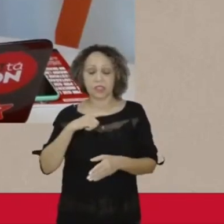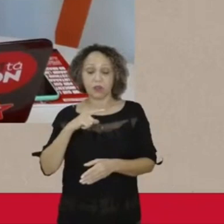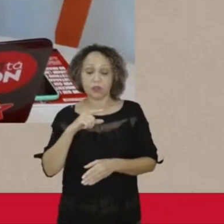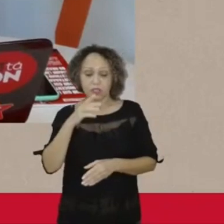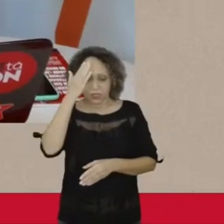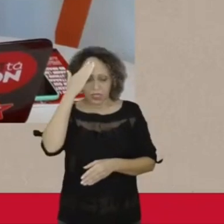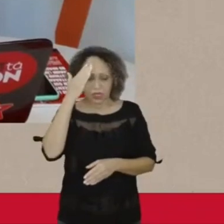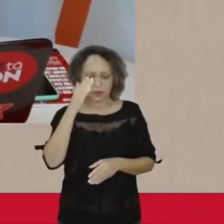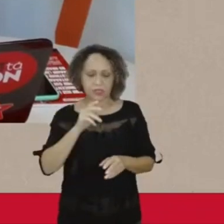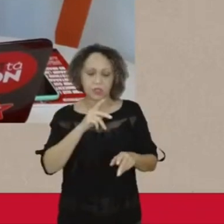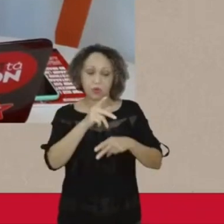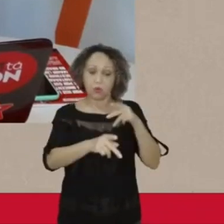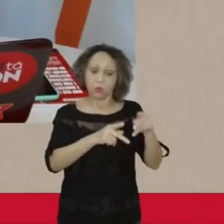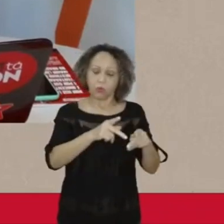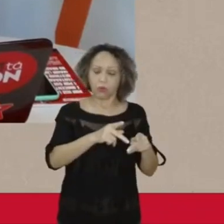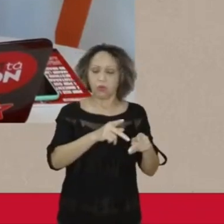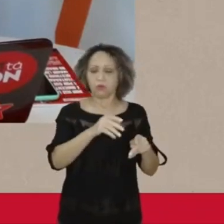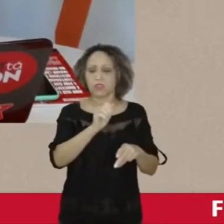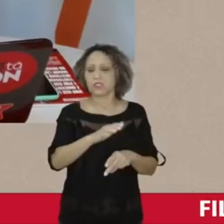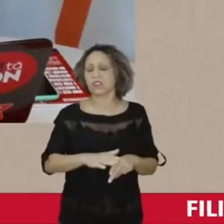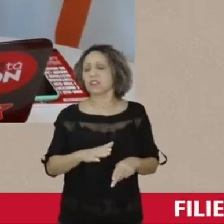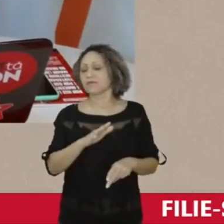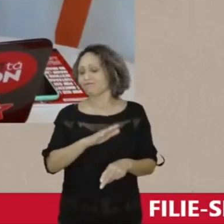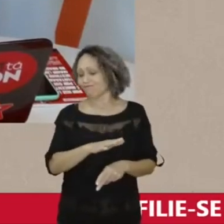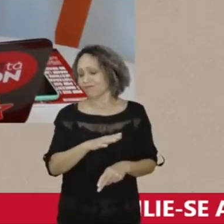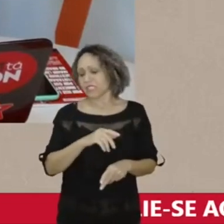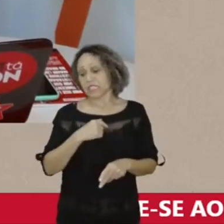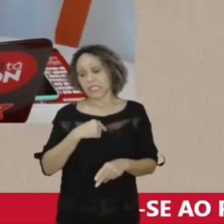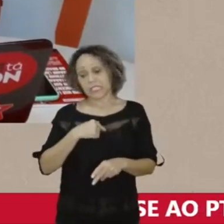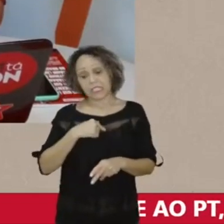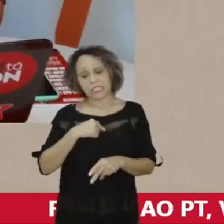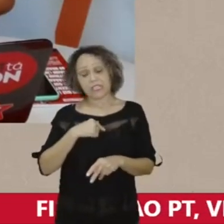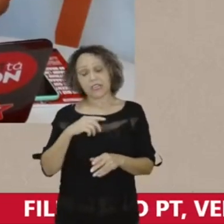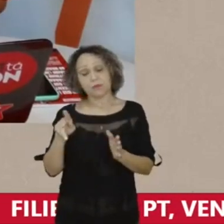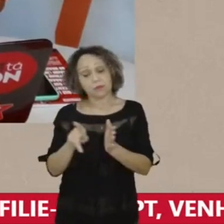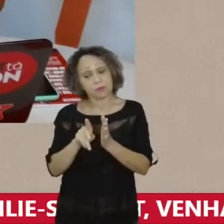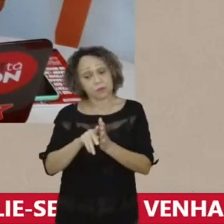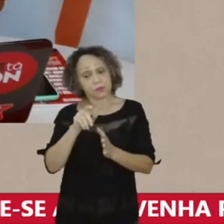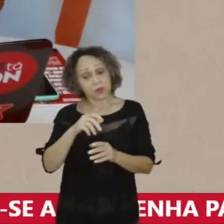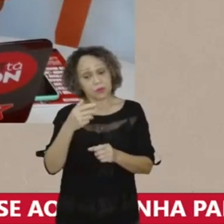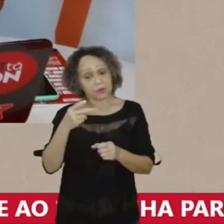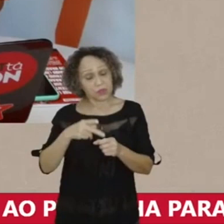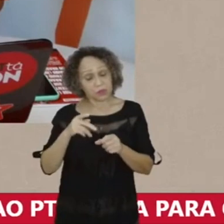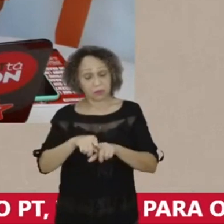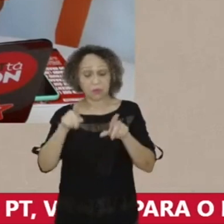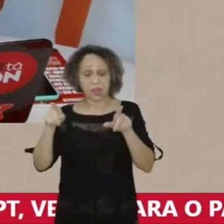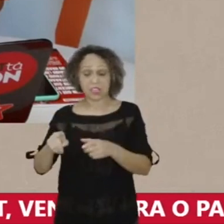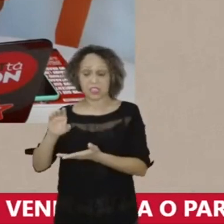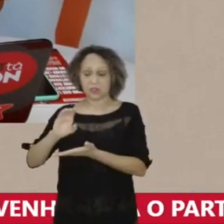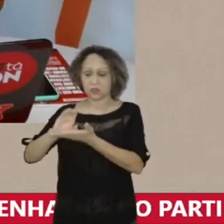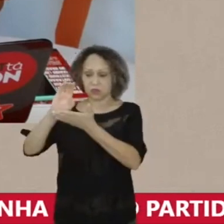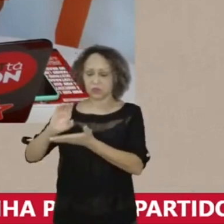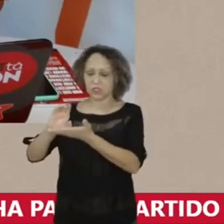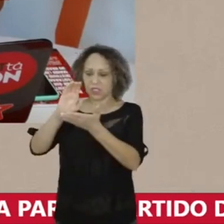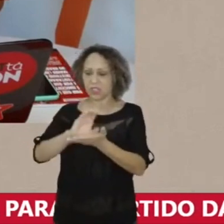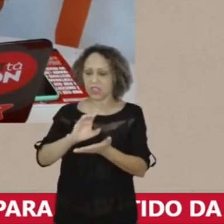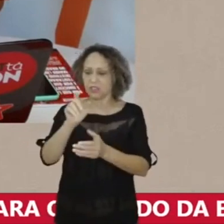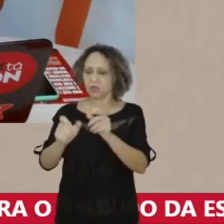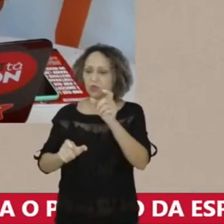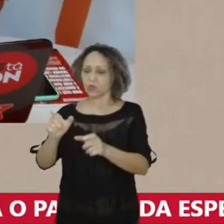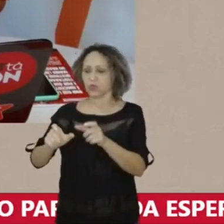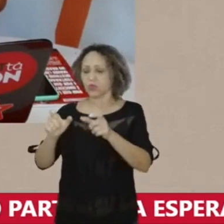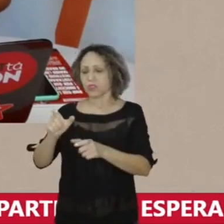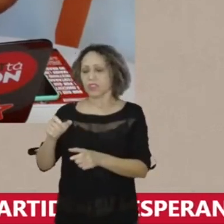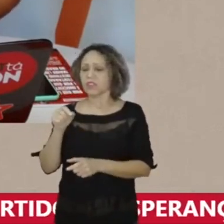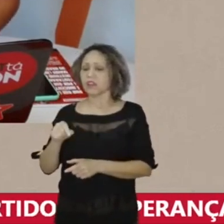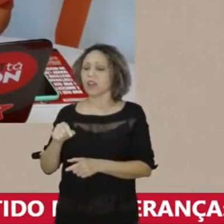sabe que os conselheiros, né, especialmente o presidente da empresa, sua diretoria, são escolhidos pelo presidente da República. Então não